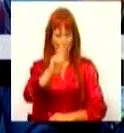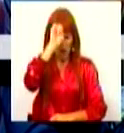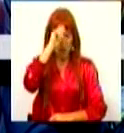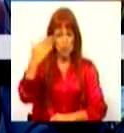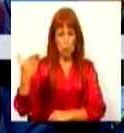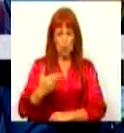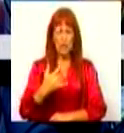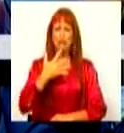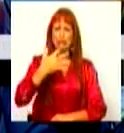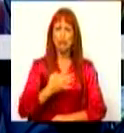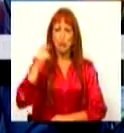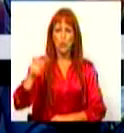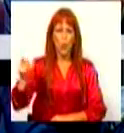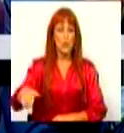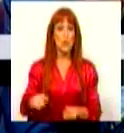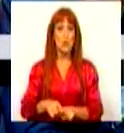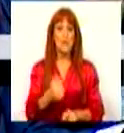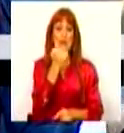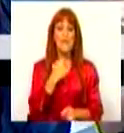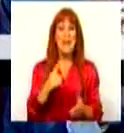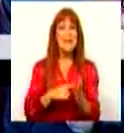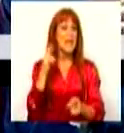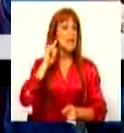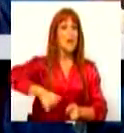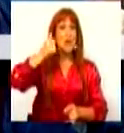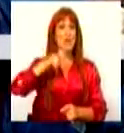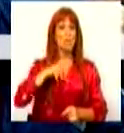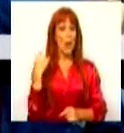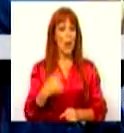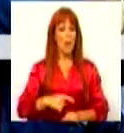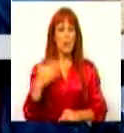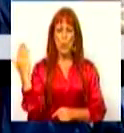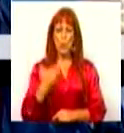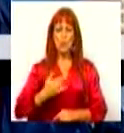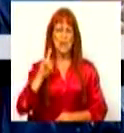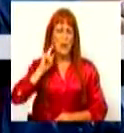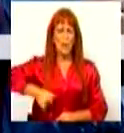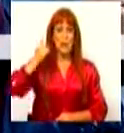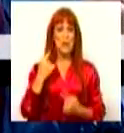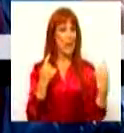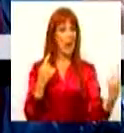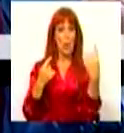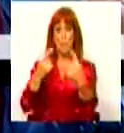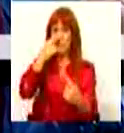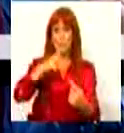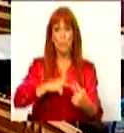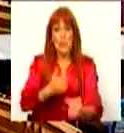pelo direito de todos, a satisfação das necessidades essenciais do país e os direitos essenciais de cada um dos portugueses. Então...